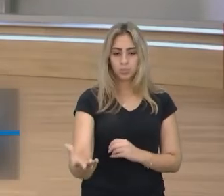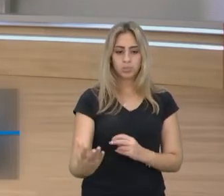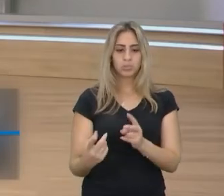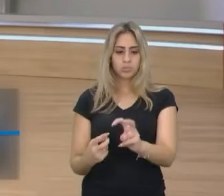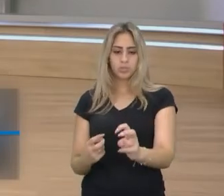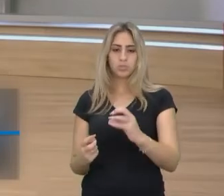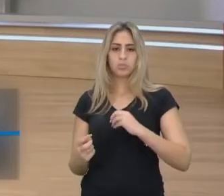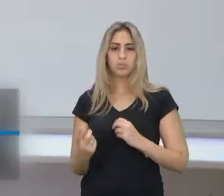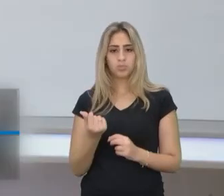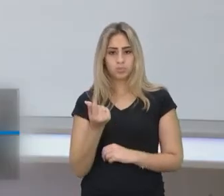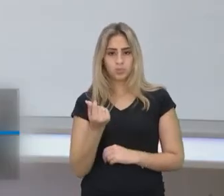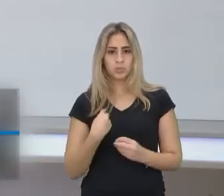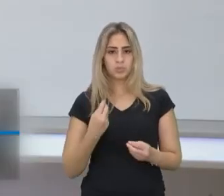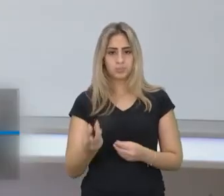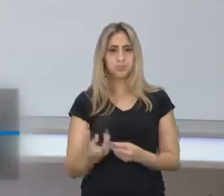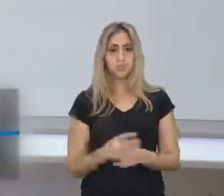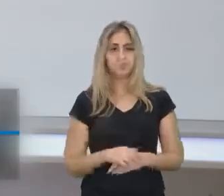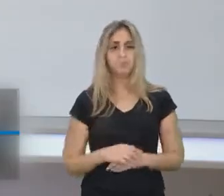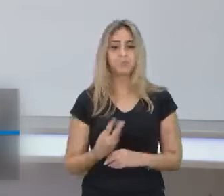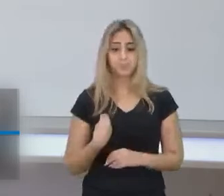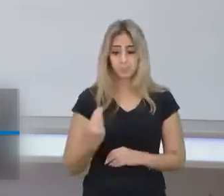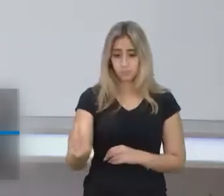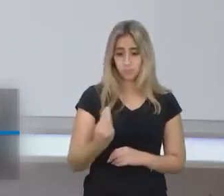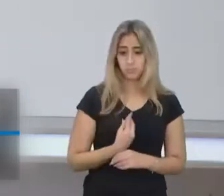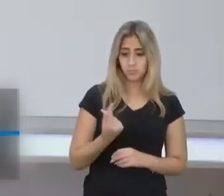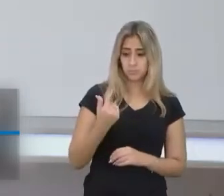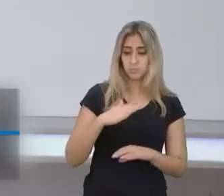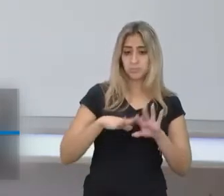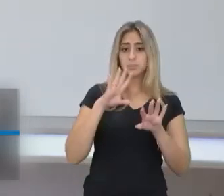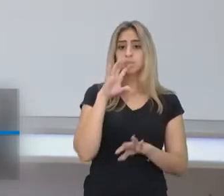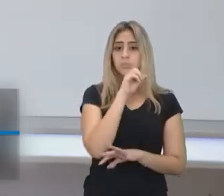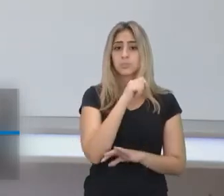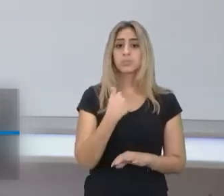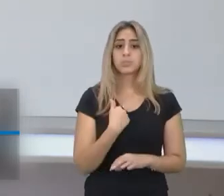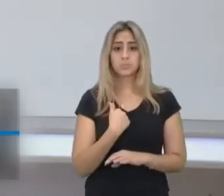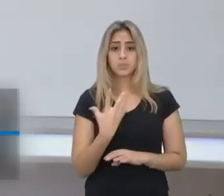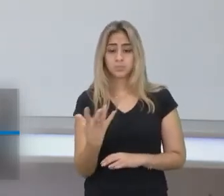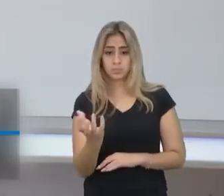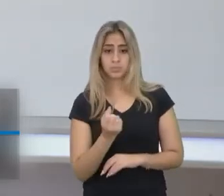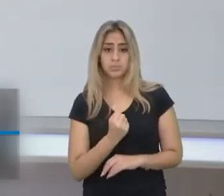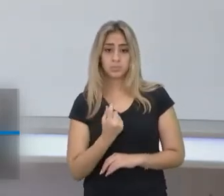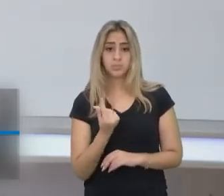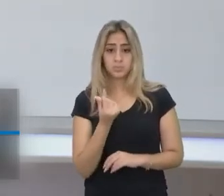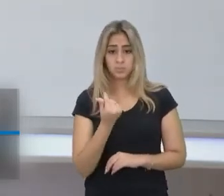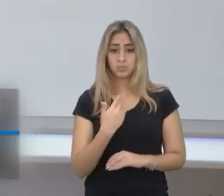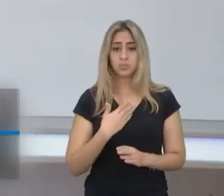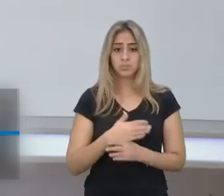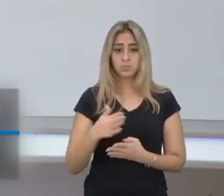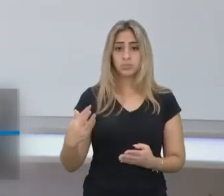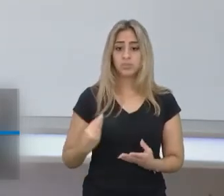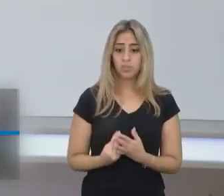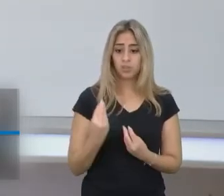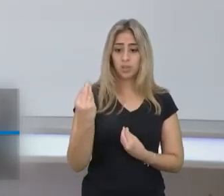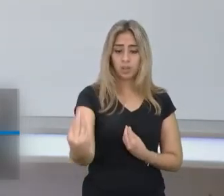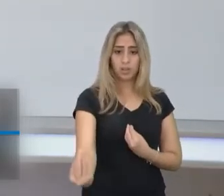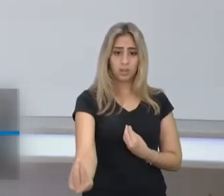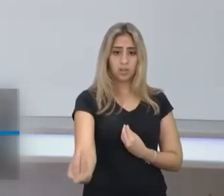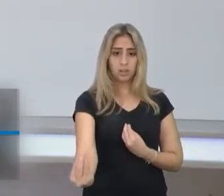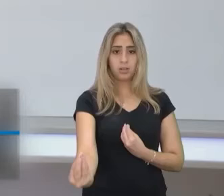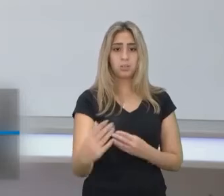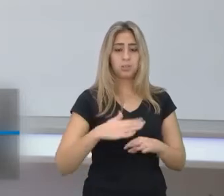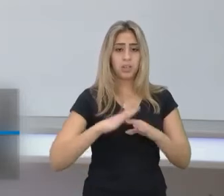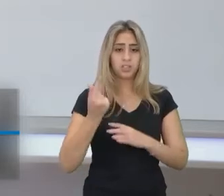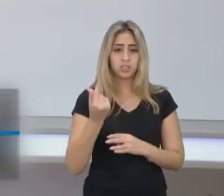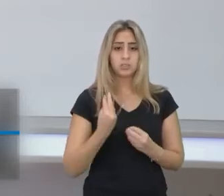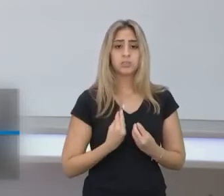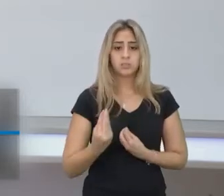a dar o dinheiro mais rápido do que receber, acontece que parte da minha grana vai passar para ele. A gente não